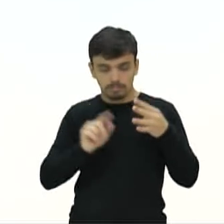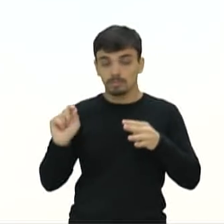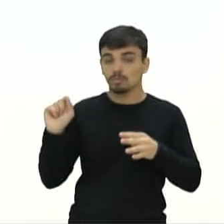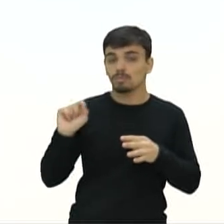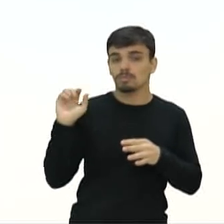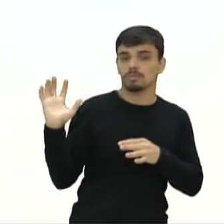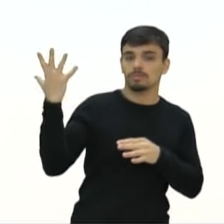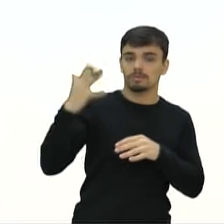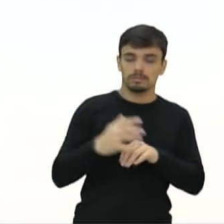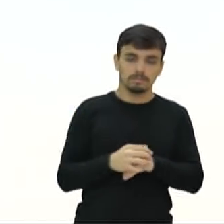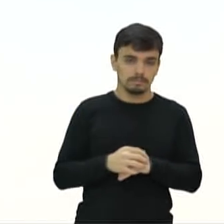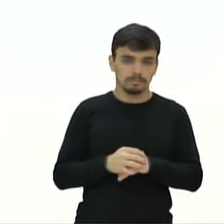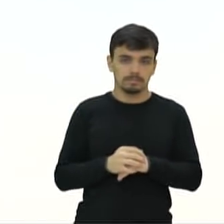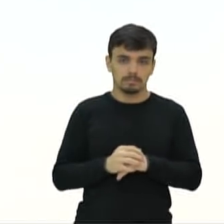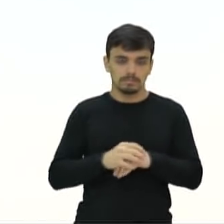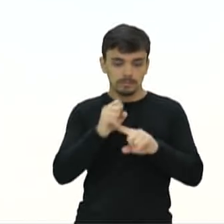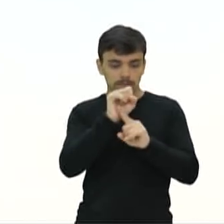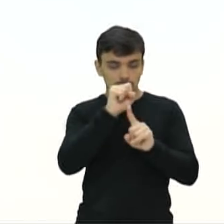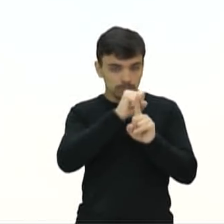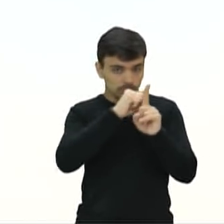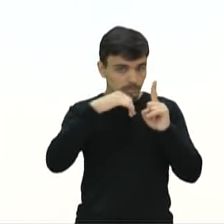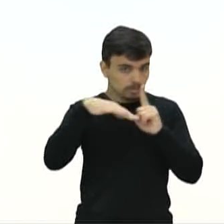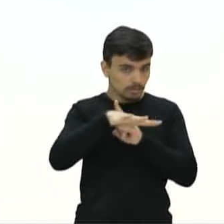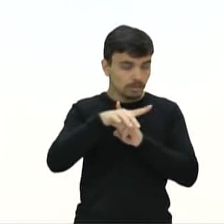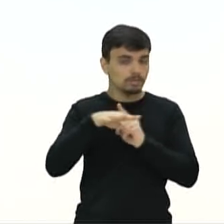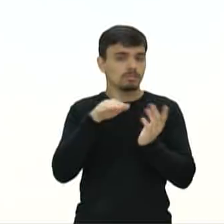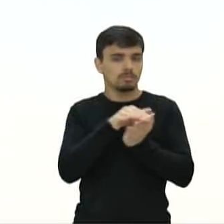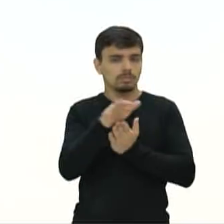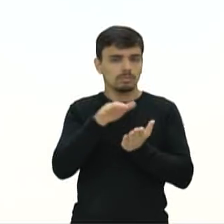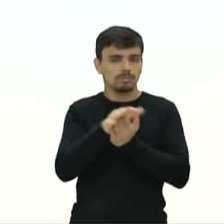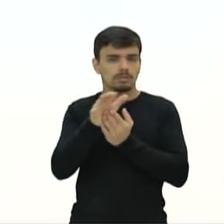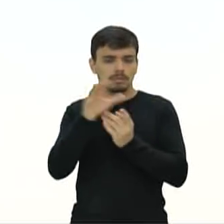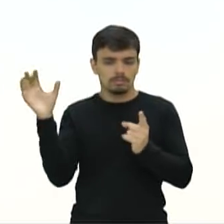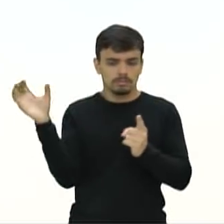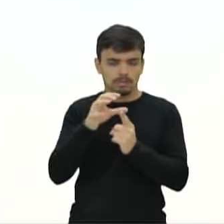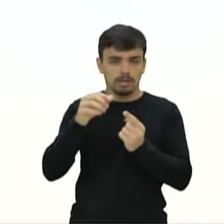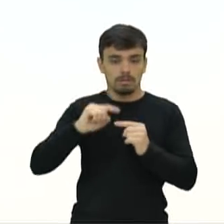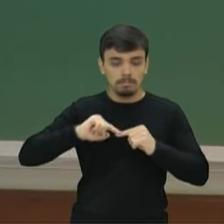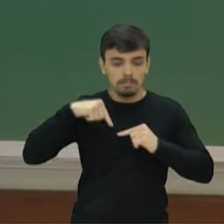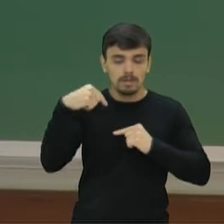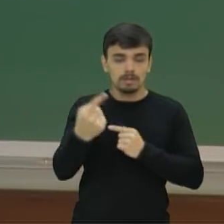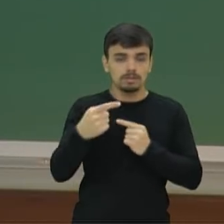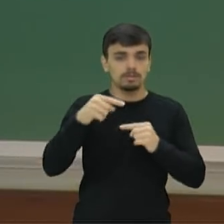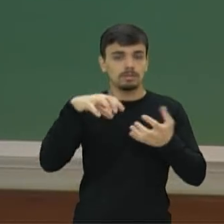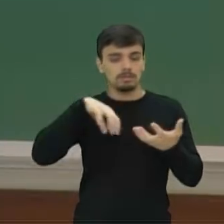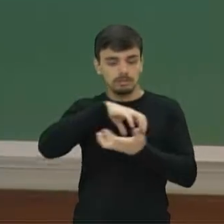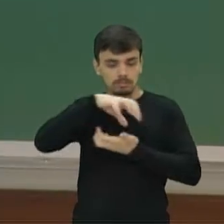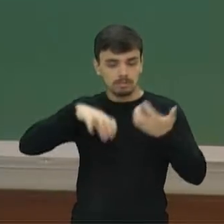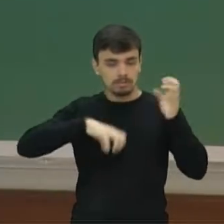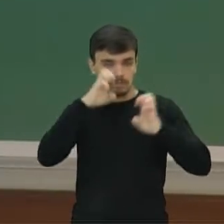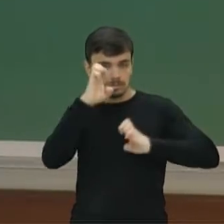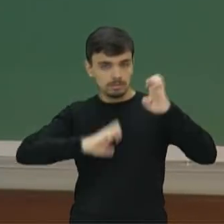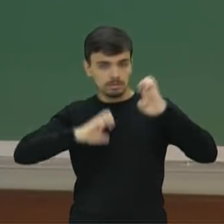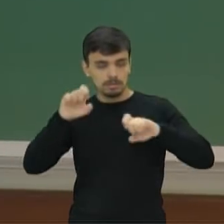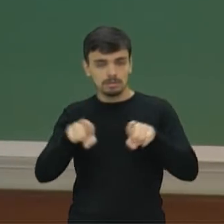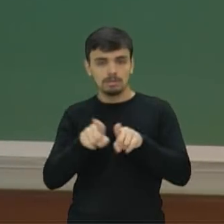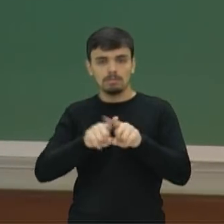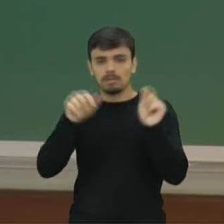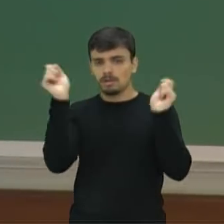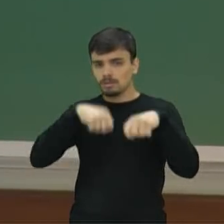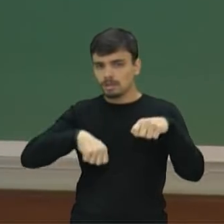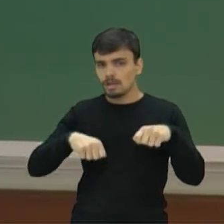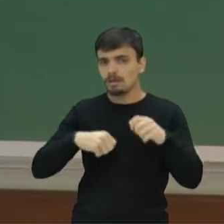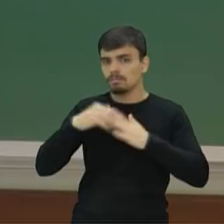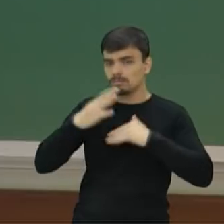aconteceu? A sociedade de consumo ela foi impulsionada a partir da Revolução Industrial. Aumentou-se muito a capacidade